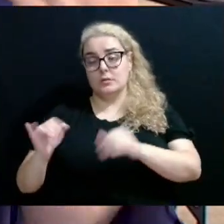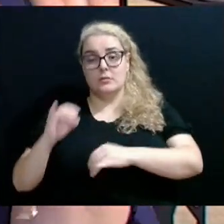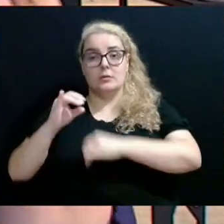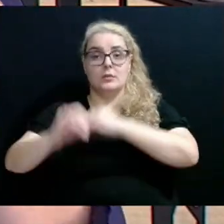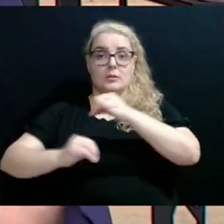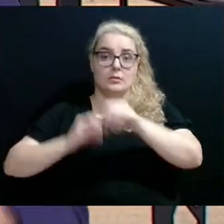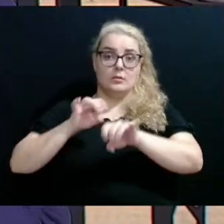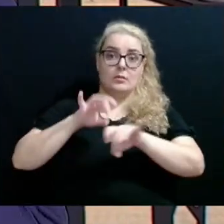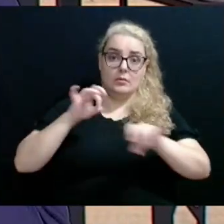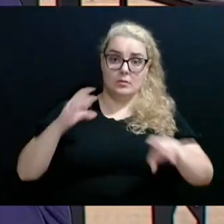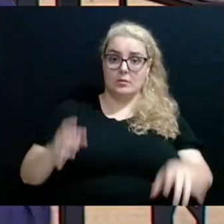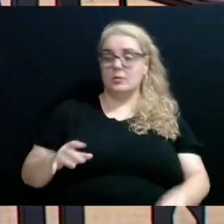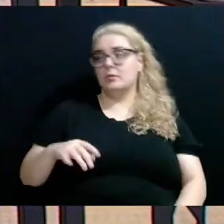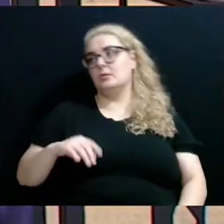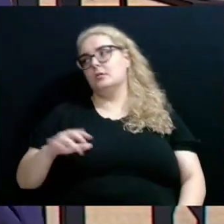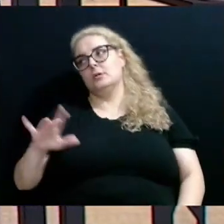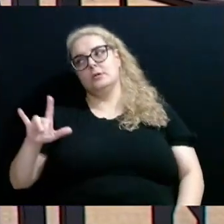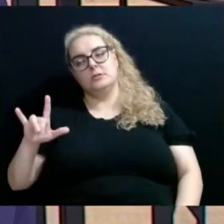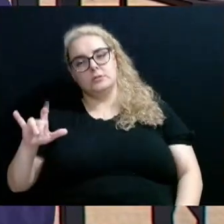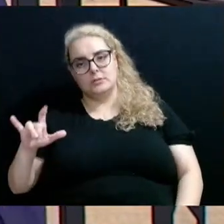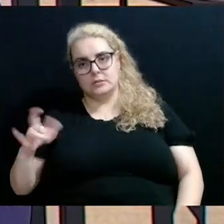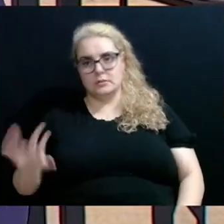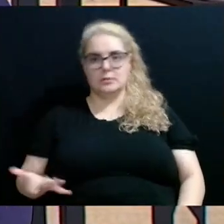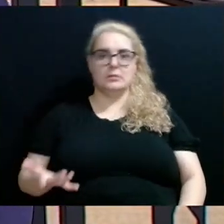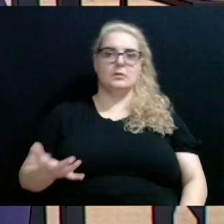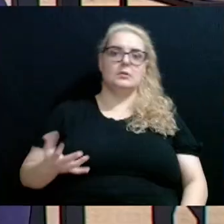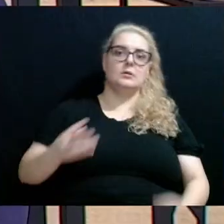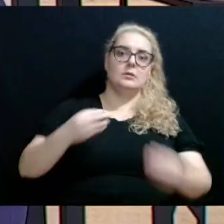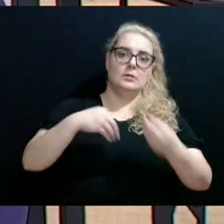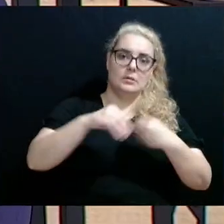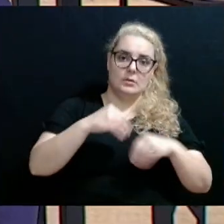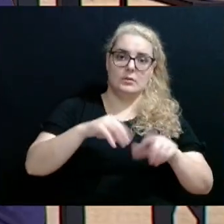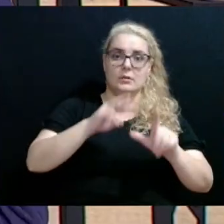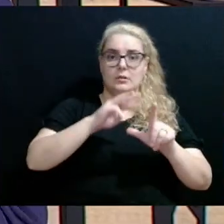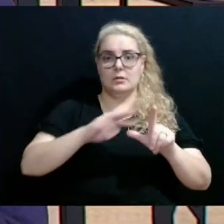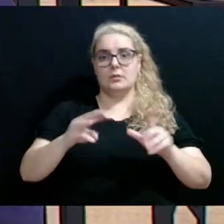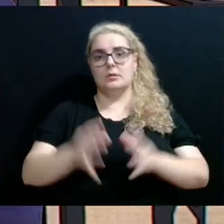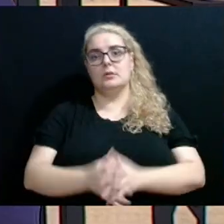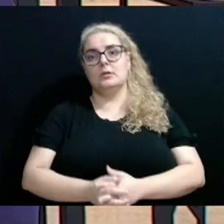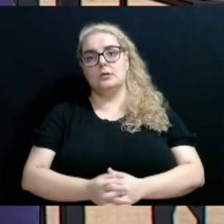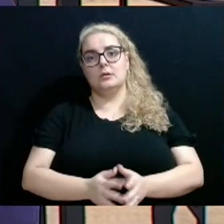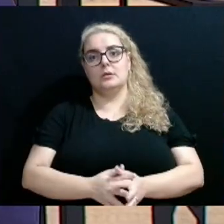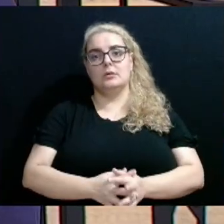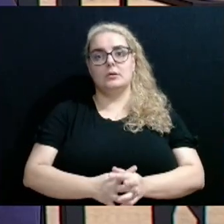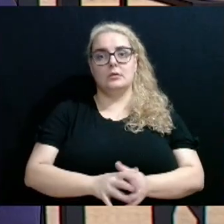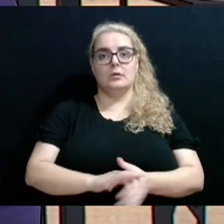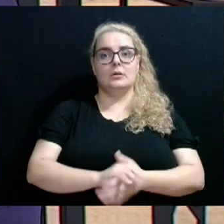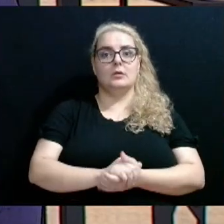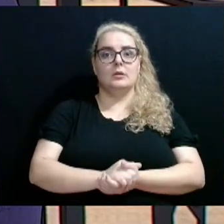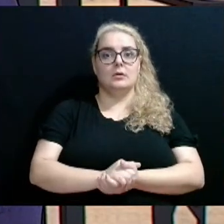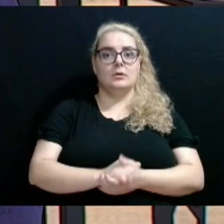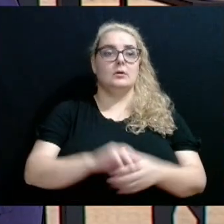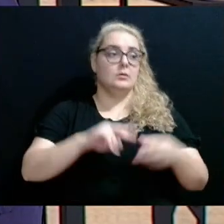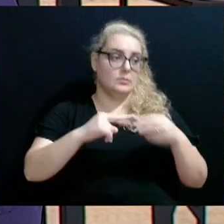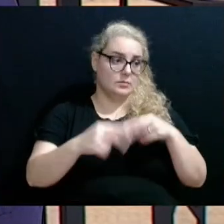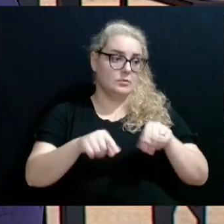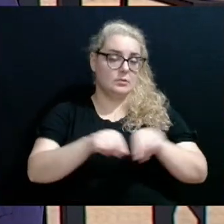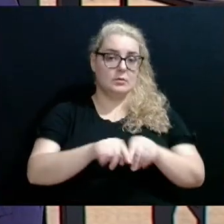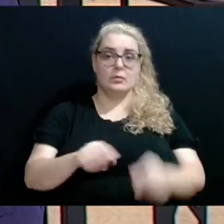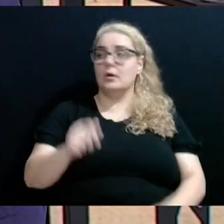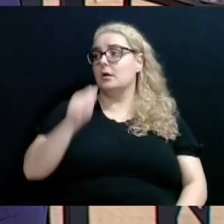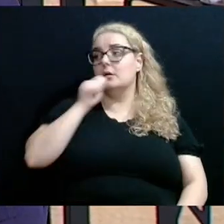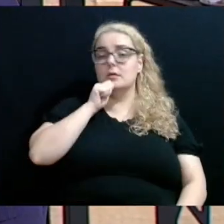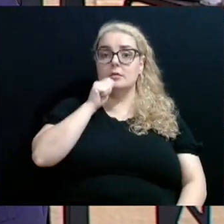fora Instagram, aí entra naquelas plataformas, né? Você tem loja virtual também ou não? Ainda não, menina,